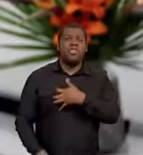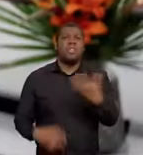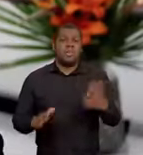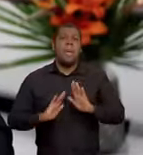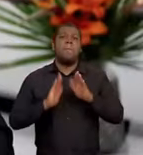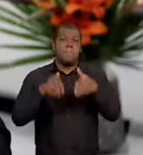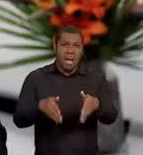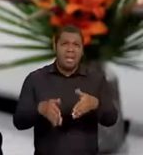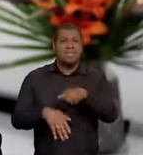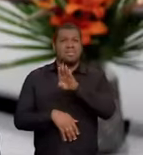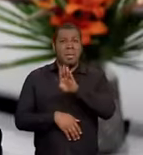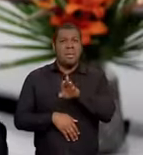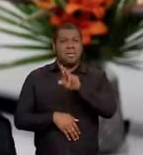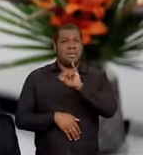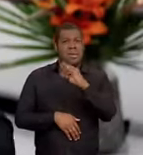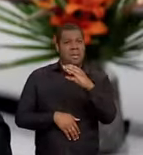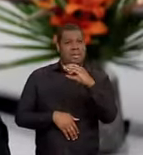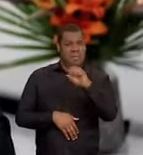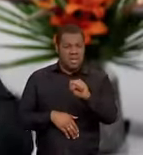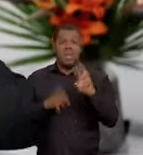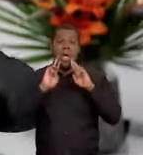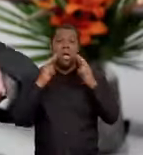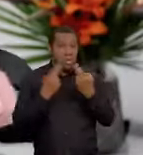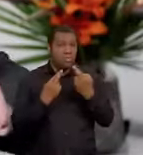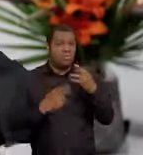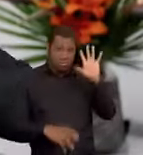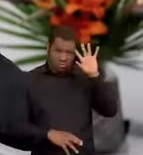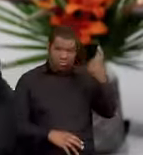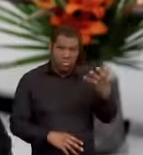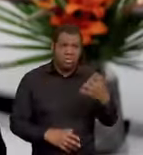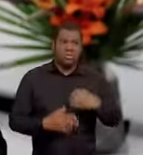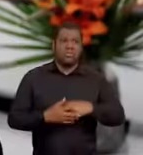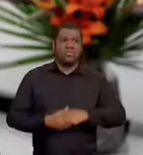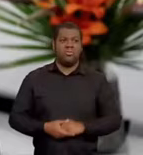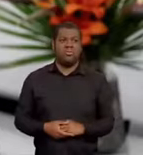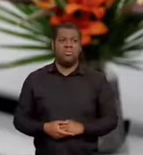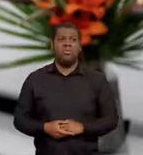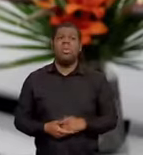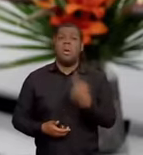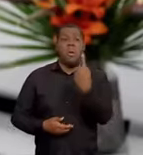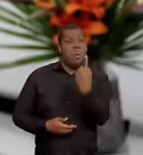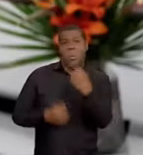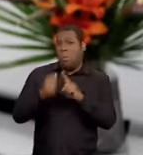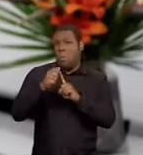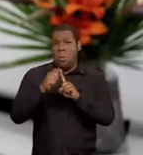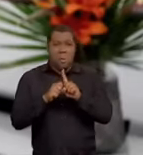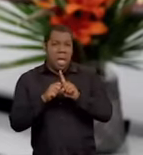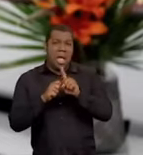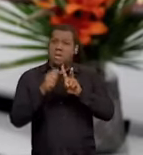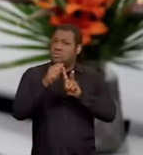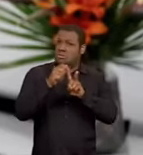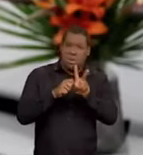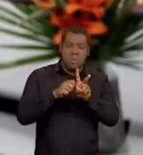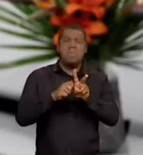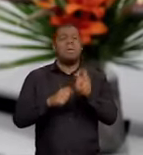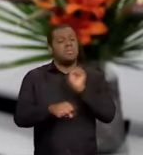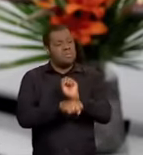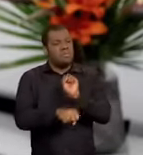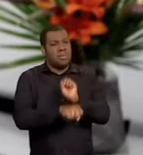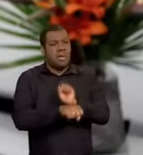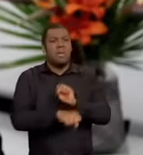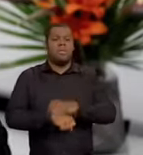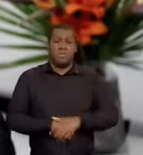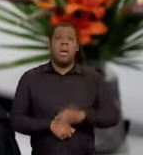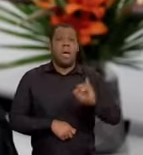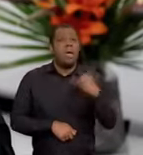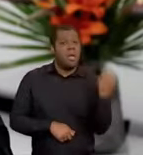reunião como é que fica, mas eu defendo se vai ser agora, se vai ser daqui a um mês, 2 meses, tudo, mas eu defendo que é muito importante a Argentina